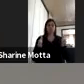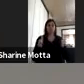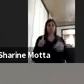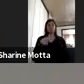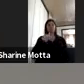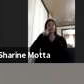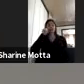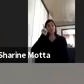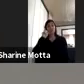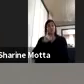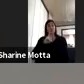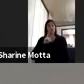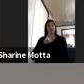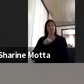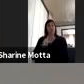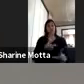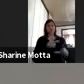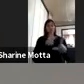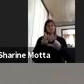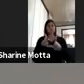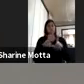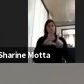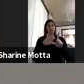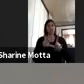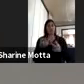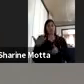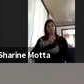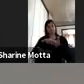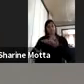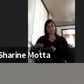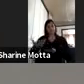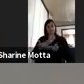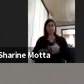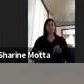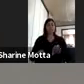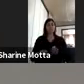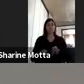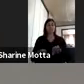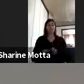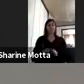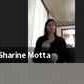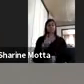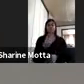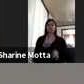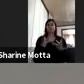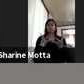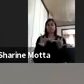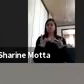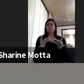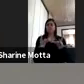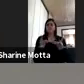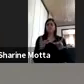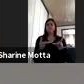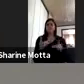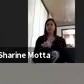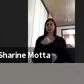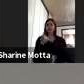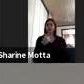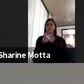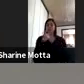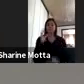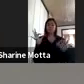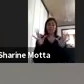ontem falou virtualmente, e uma coisa que a grande imprensa não comentou, embora